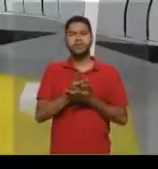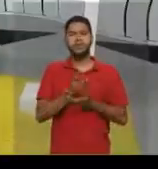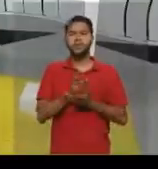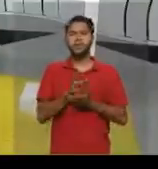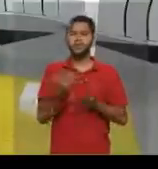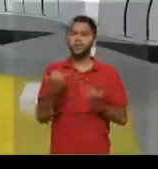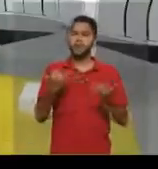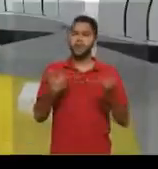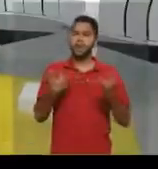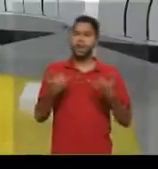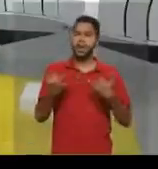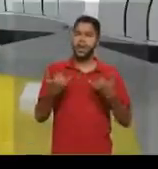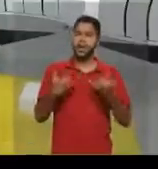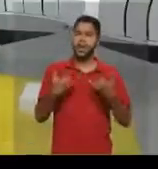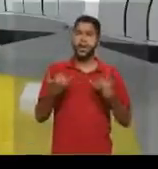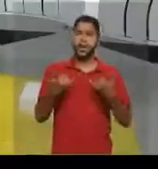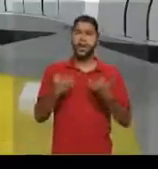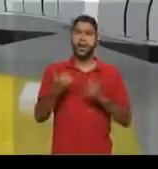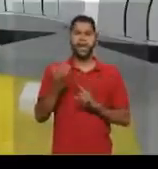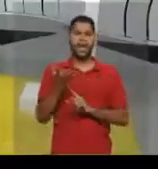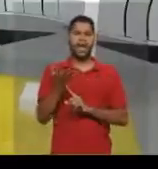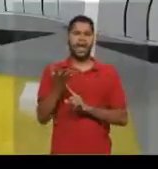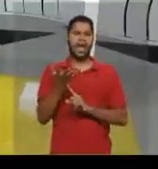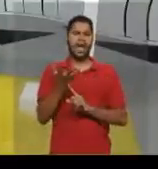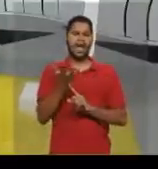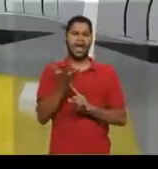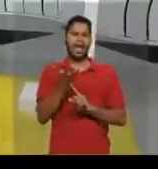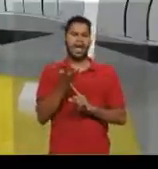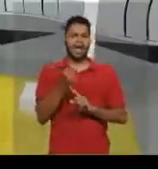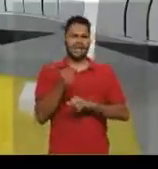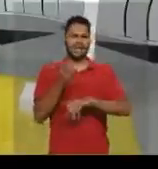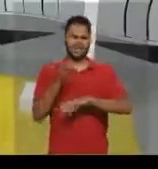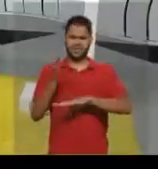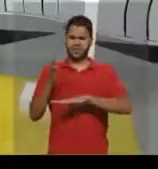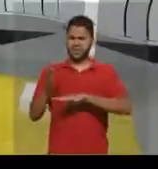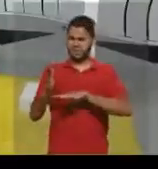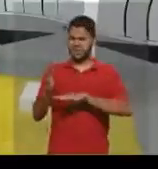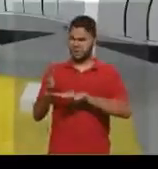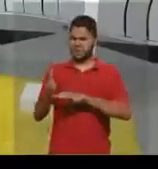assim, mas a arte contemporânea é feia.